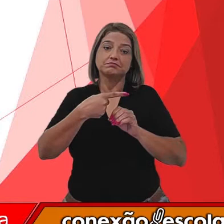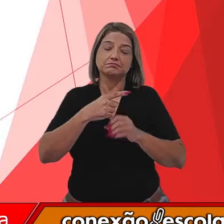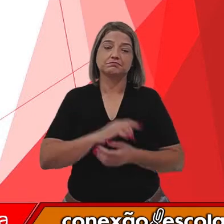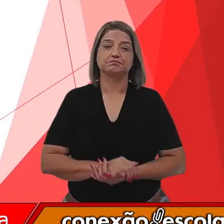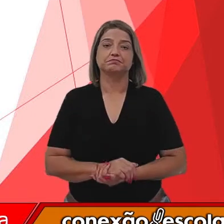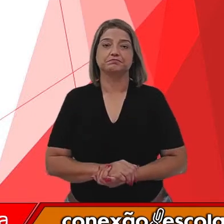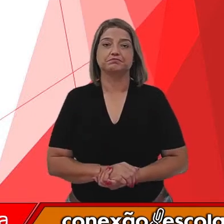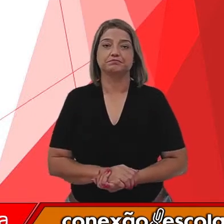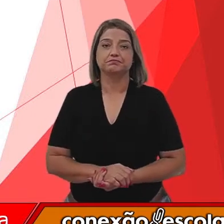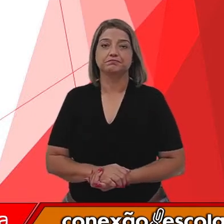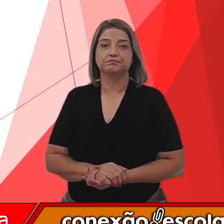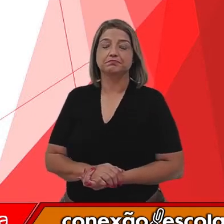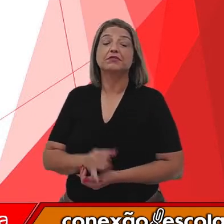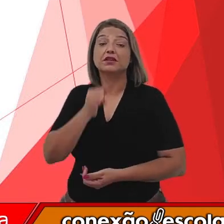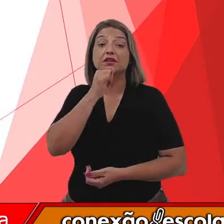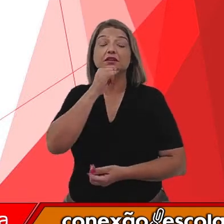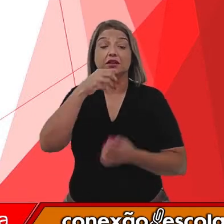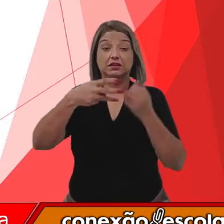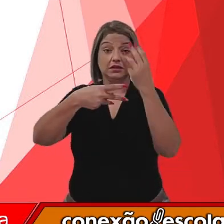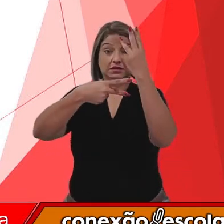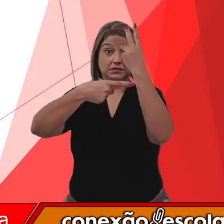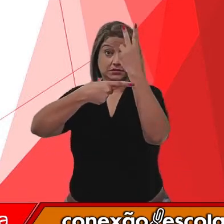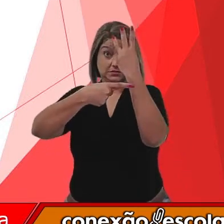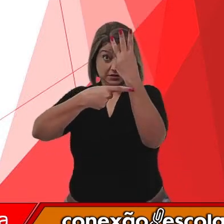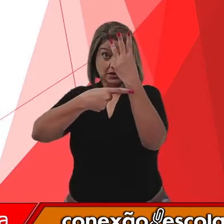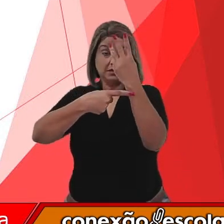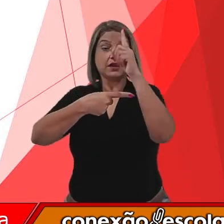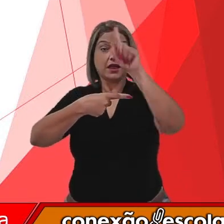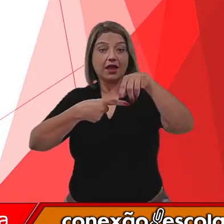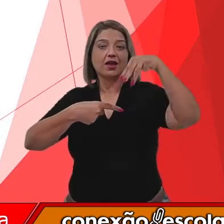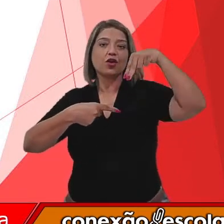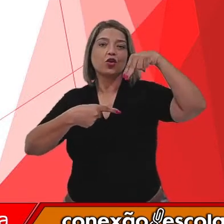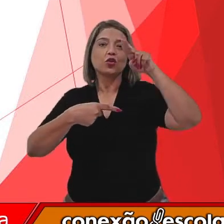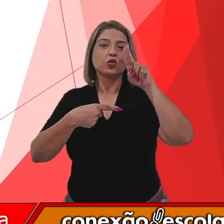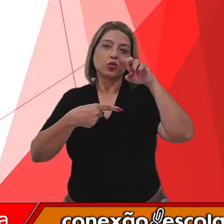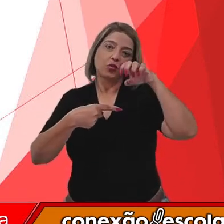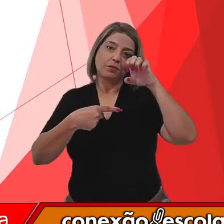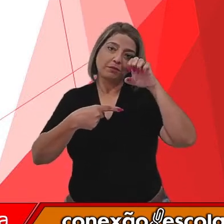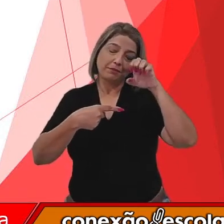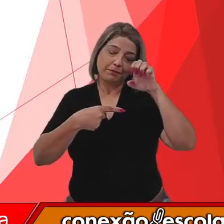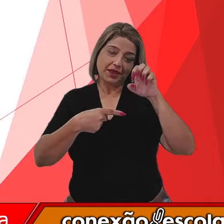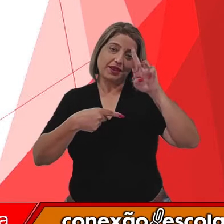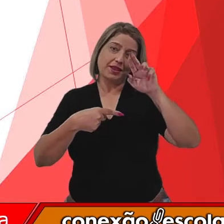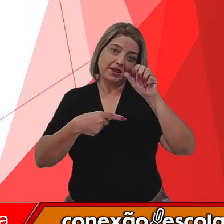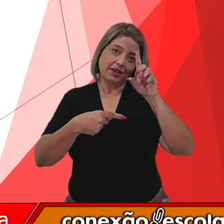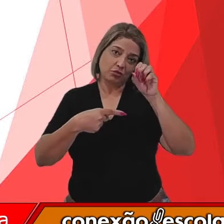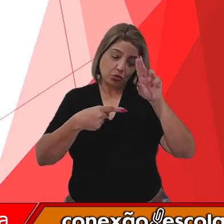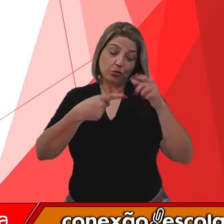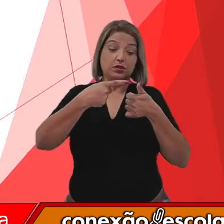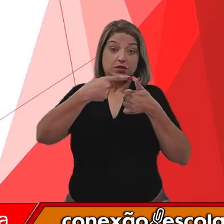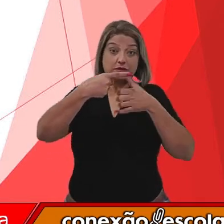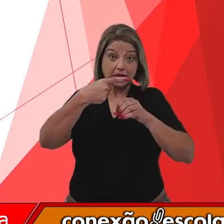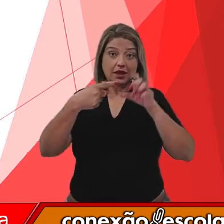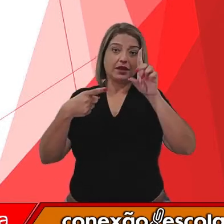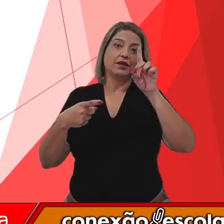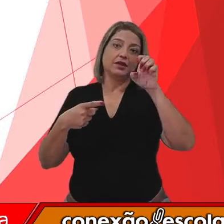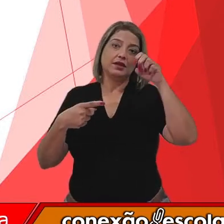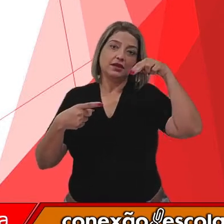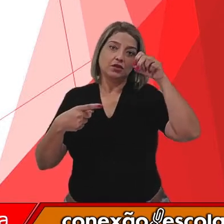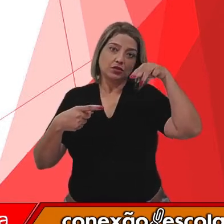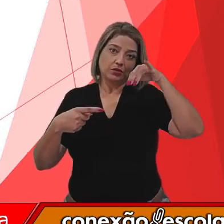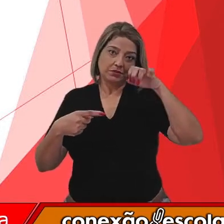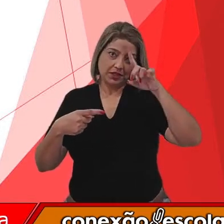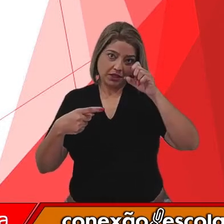3 décimos, onde 3 é o numerador e 10 o denominador.